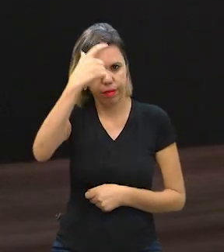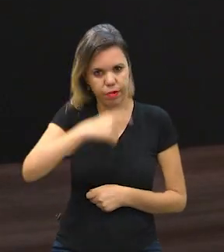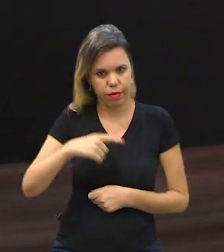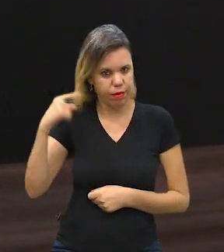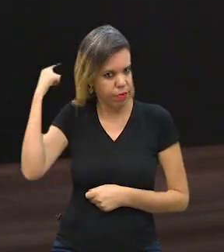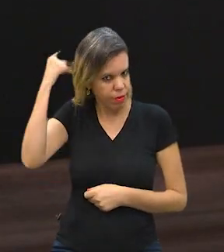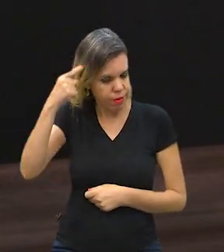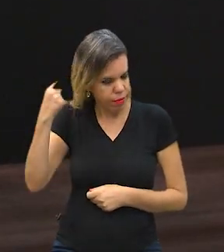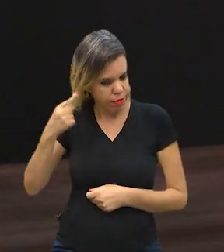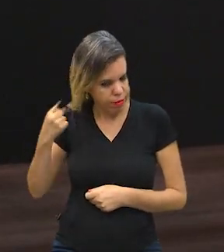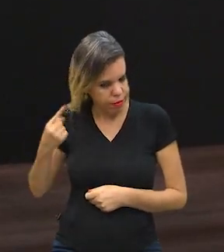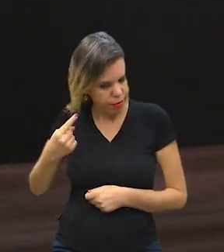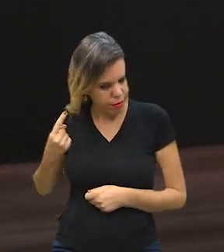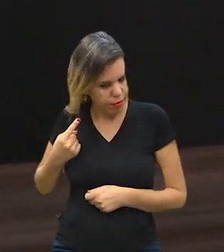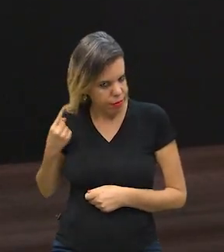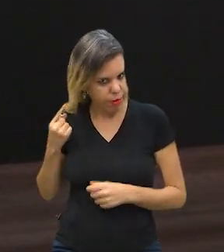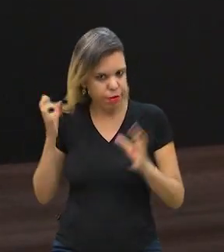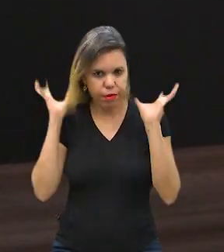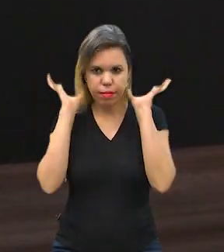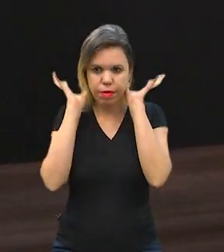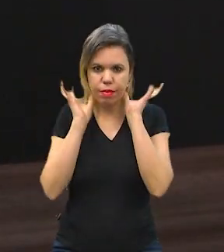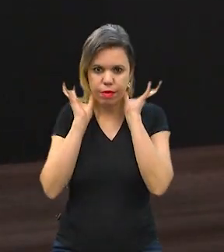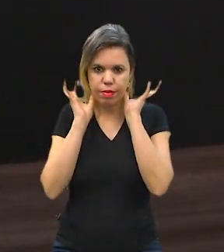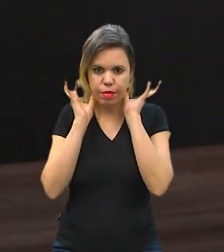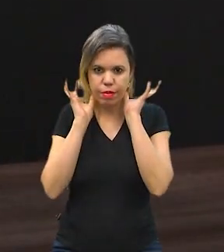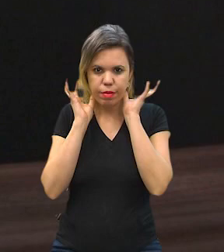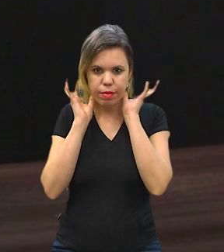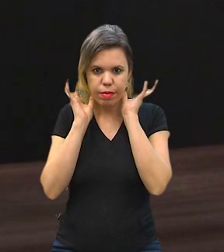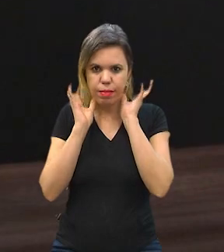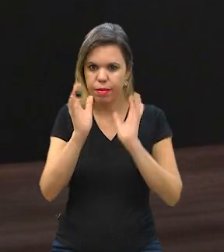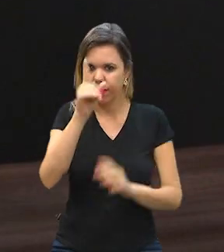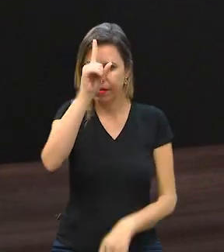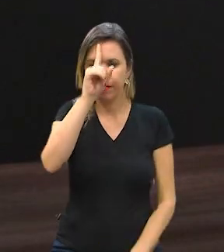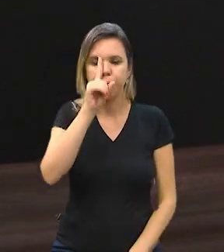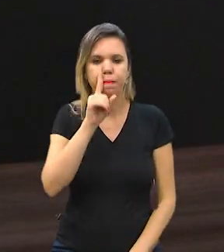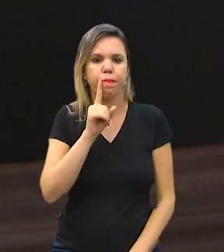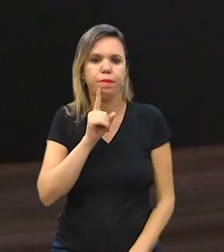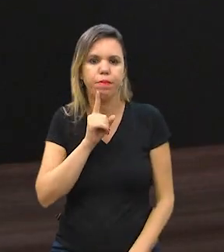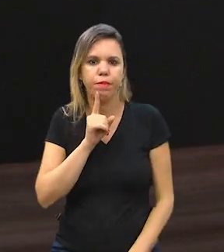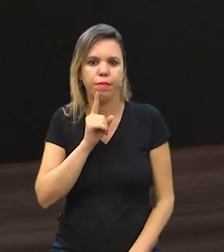Tenho cabelos encaracolados, eles são com mechas loiras.